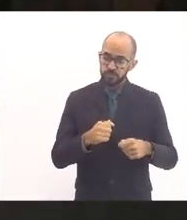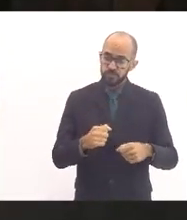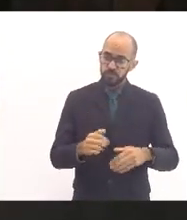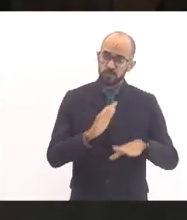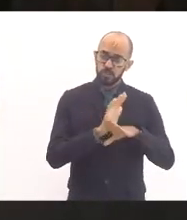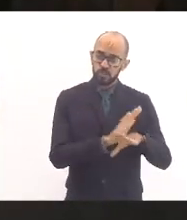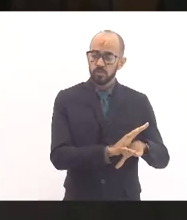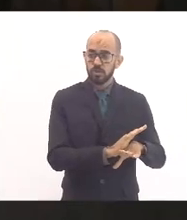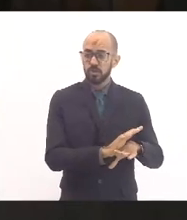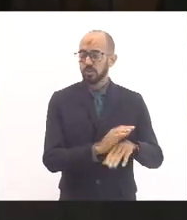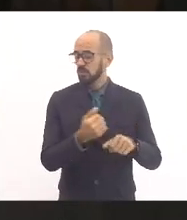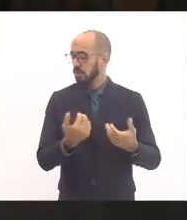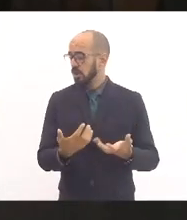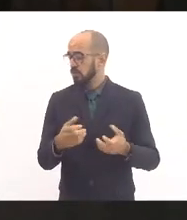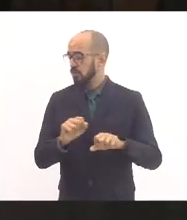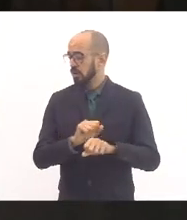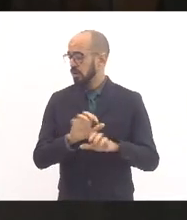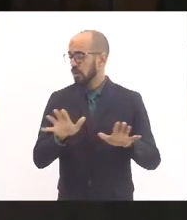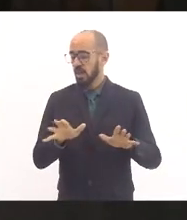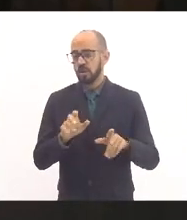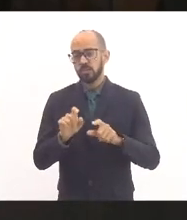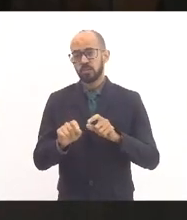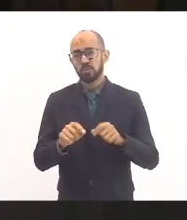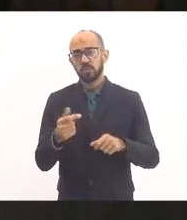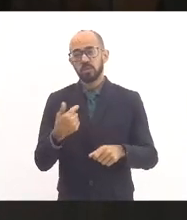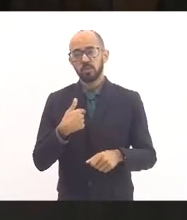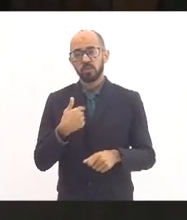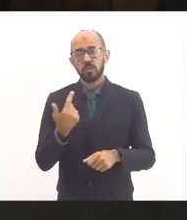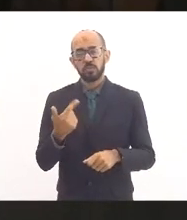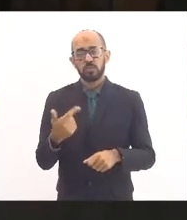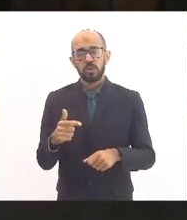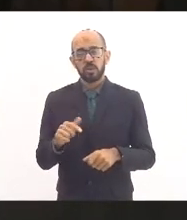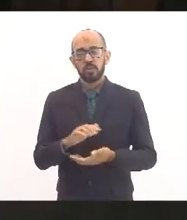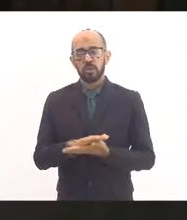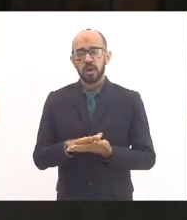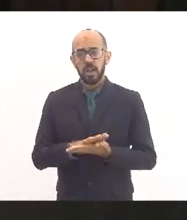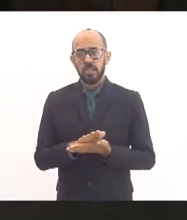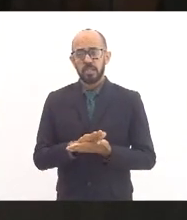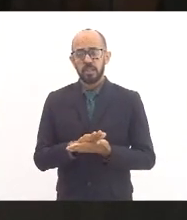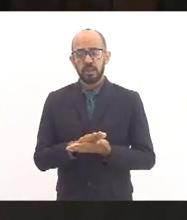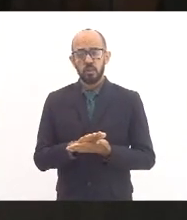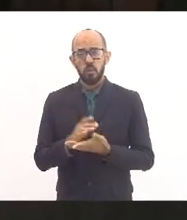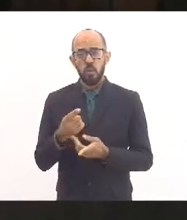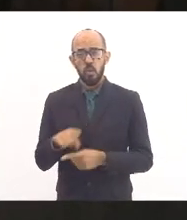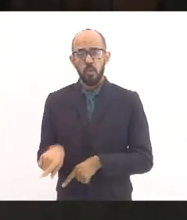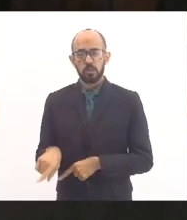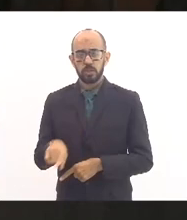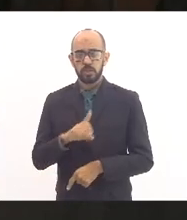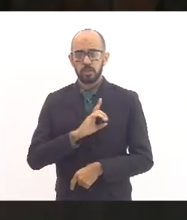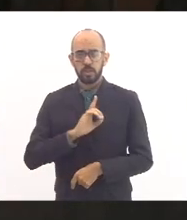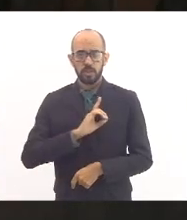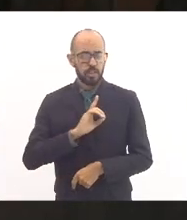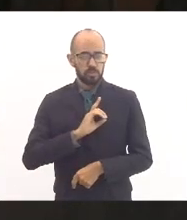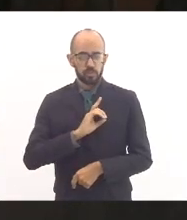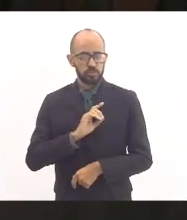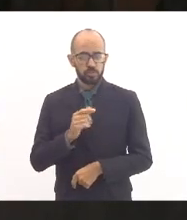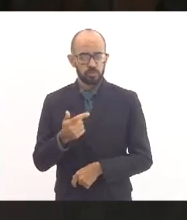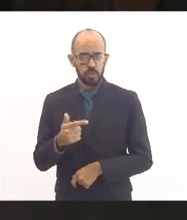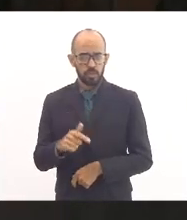claro que não tenho nada absolutamente nada contra Delegados Nada